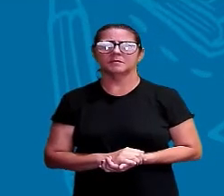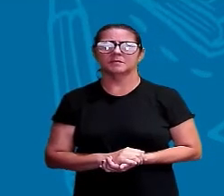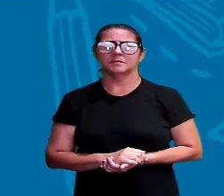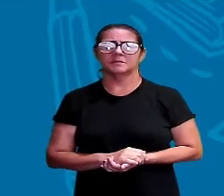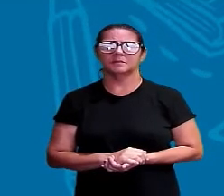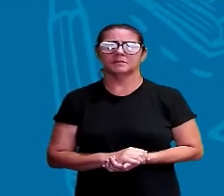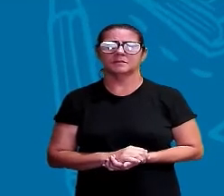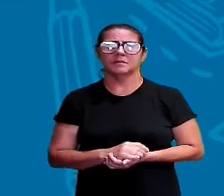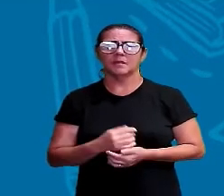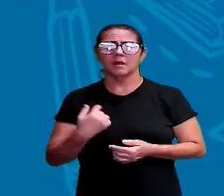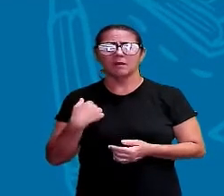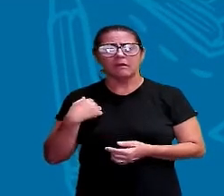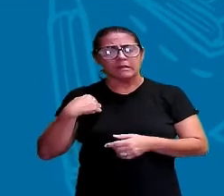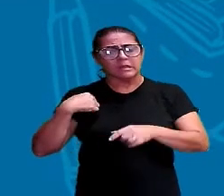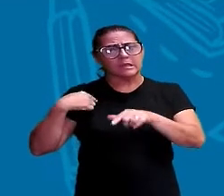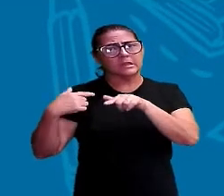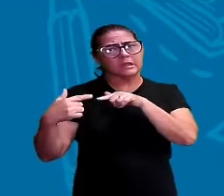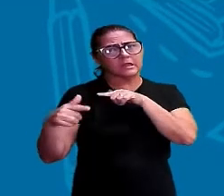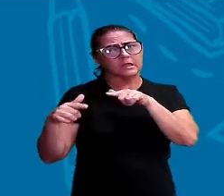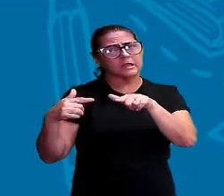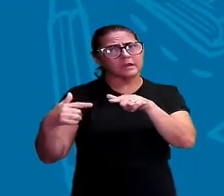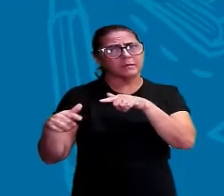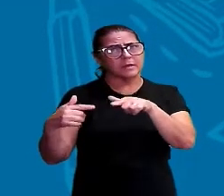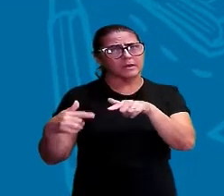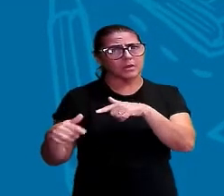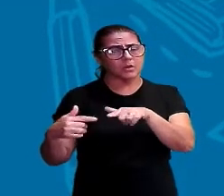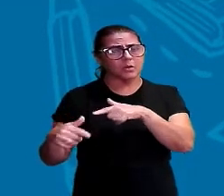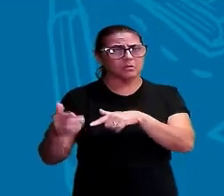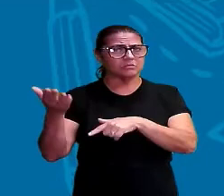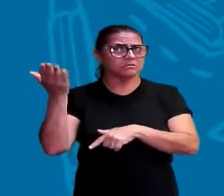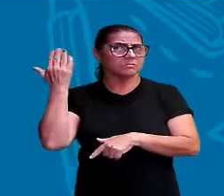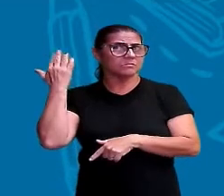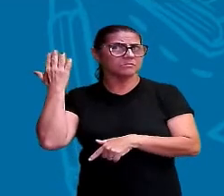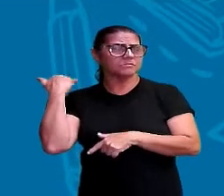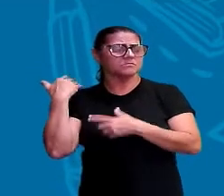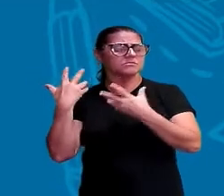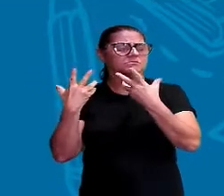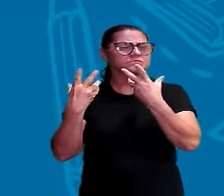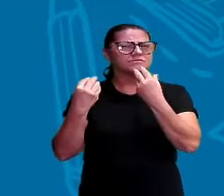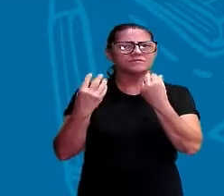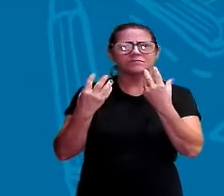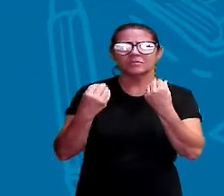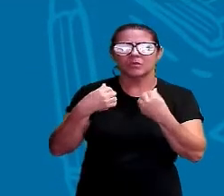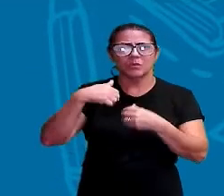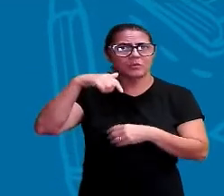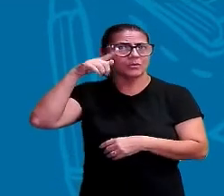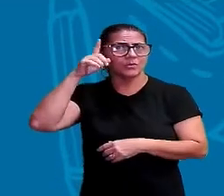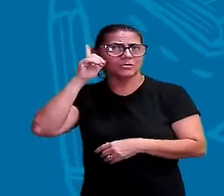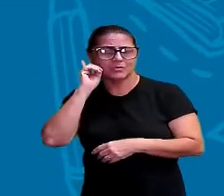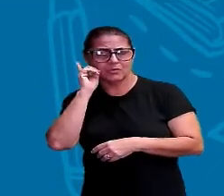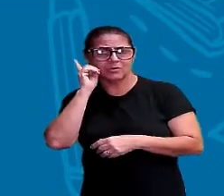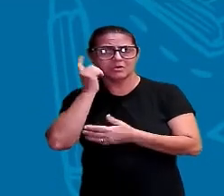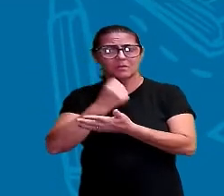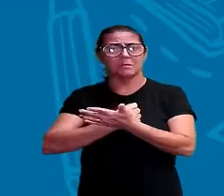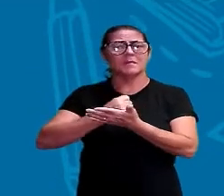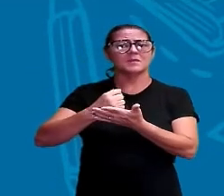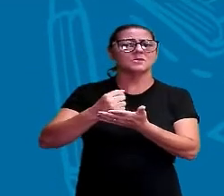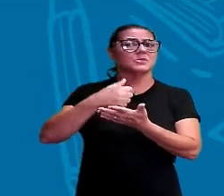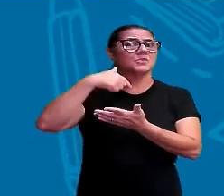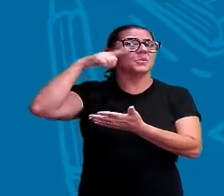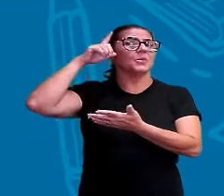Worked, trabalhou. Ele trabalhou muito ontem à noite.